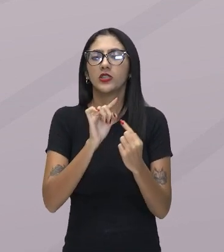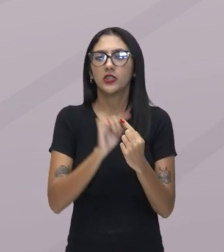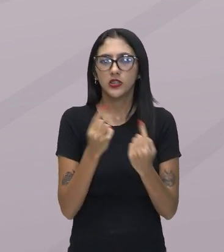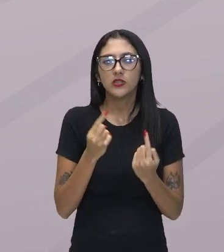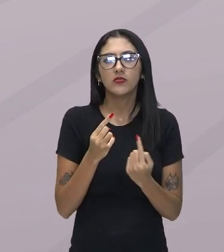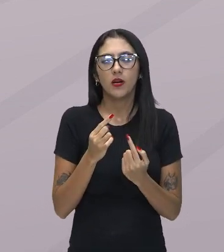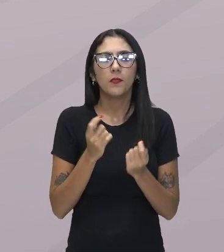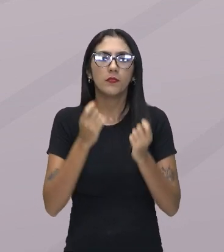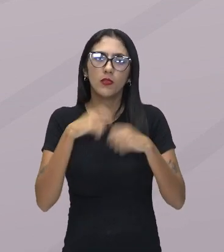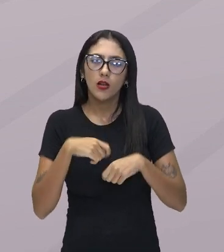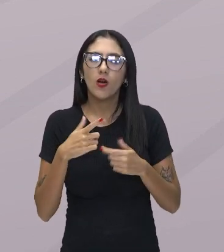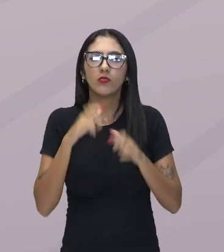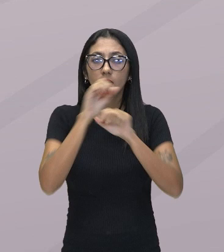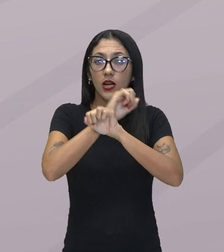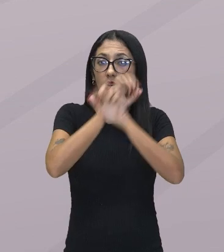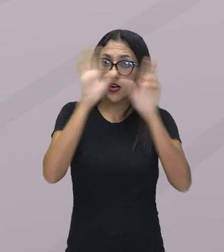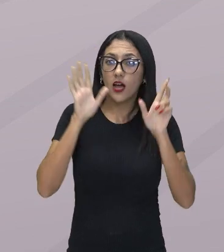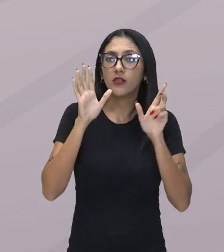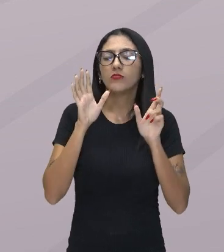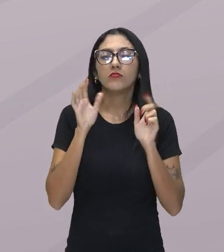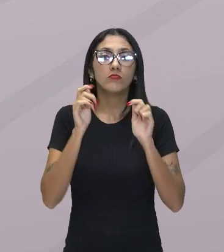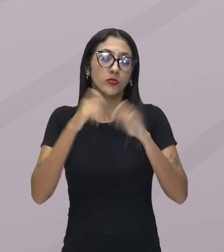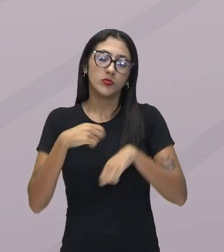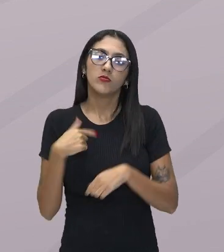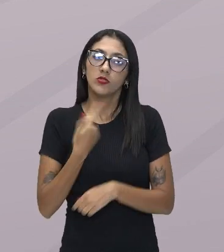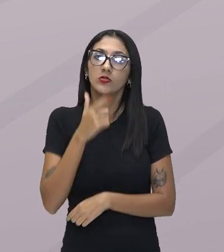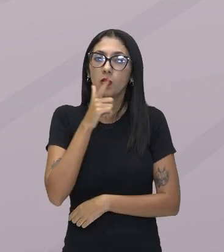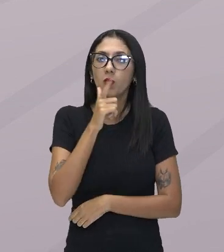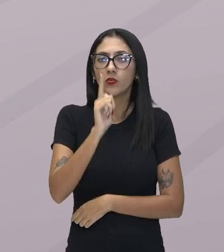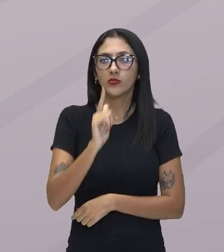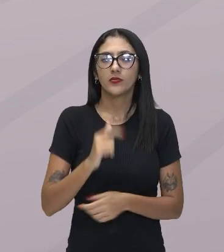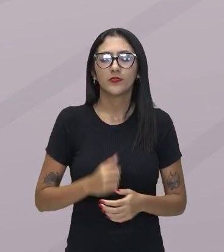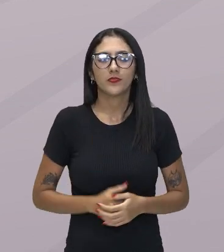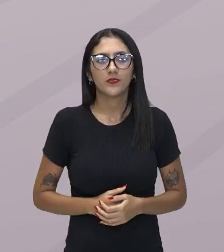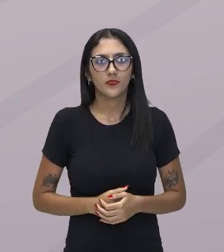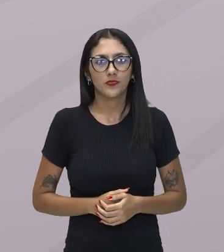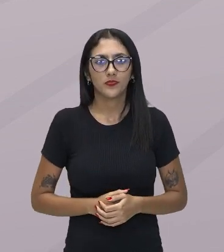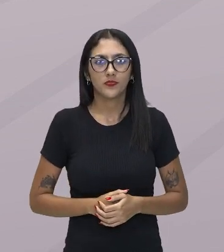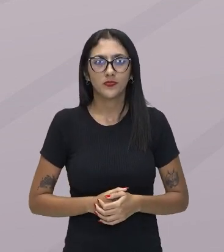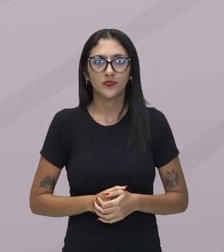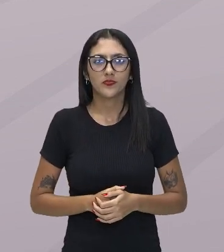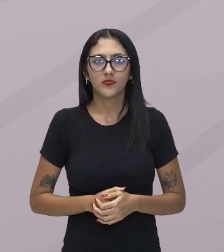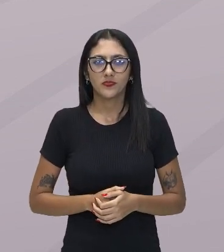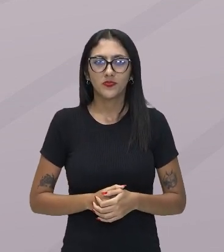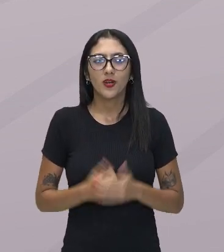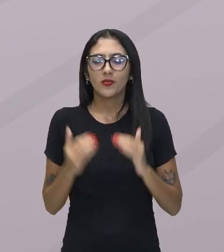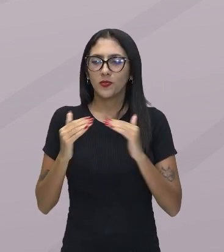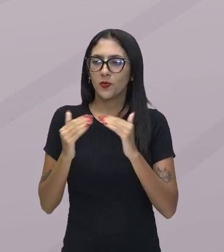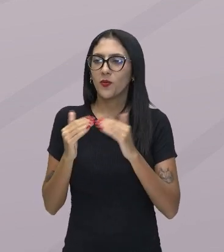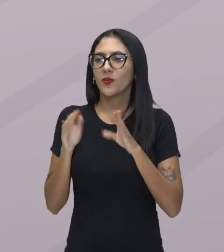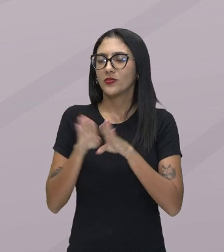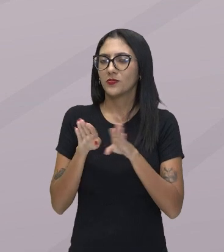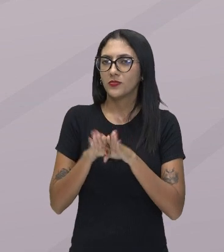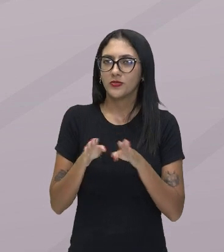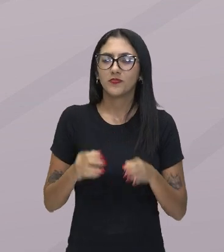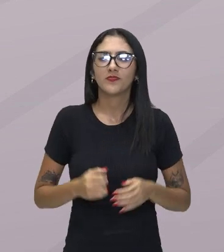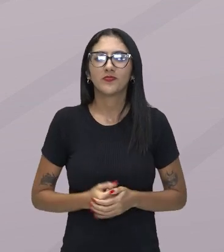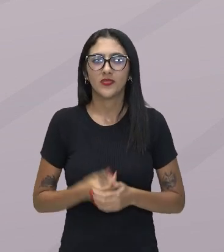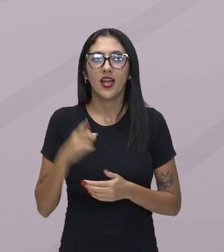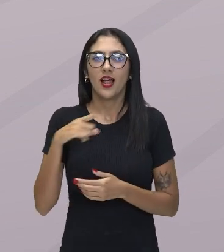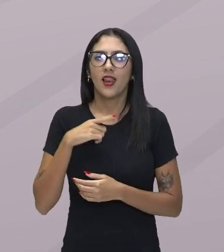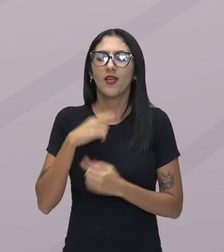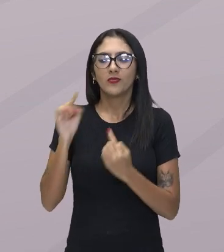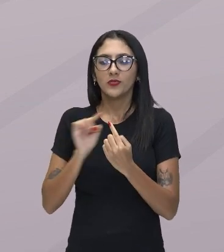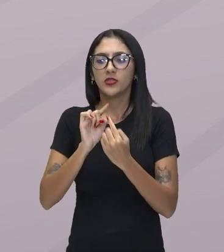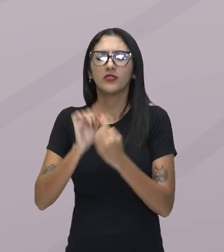mais claros e aí a gente consegue alcançar a nossa meta. Poxa, sem dúvida. A paixão ela é o combustível